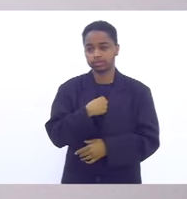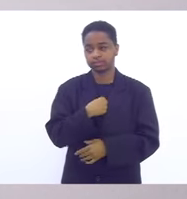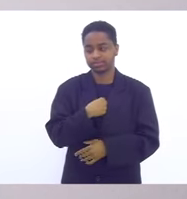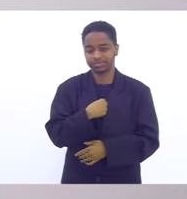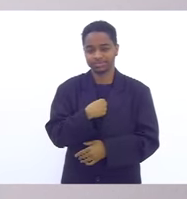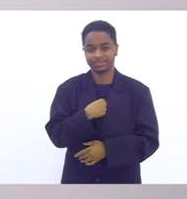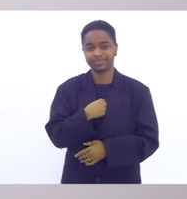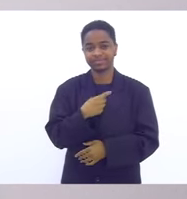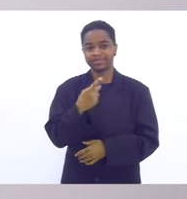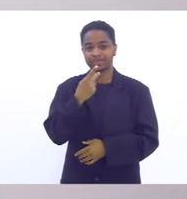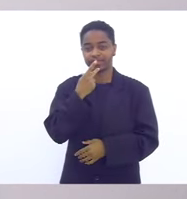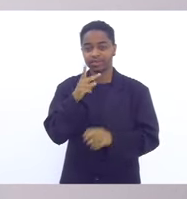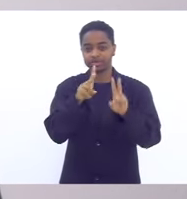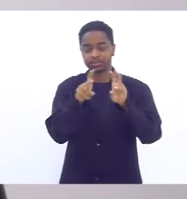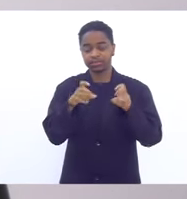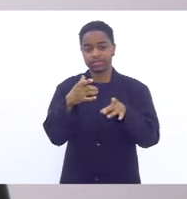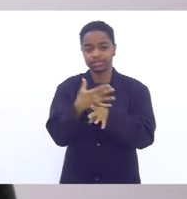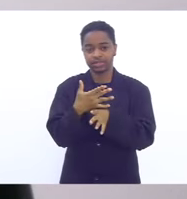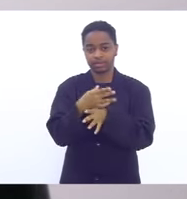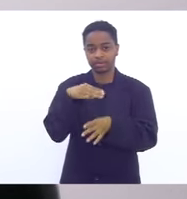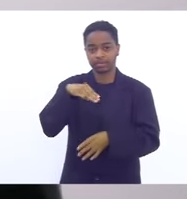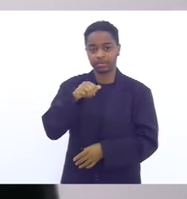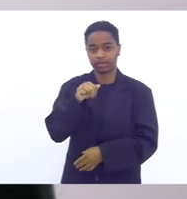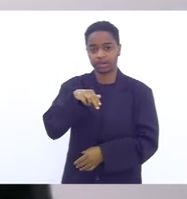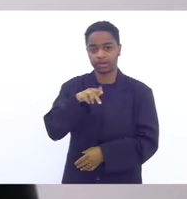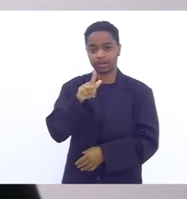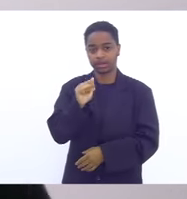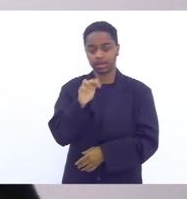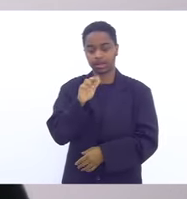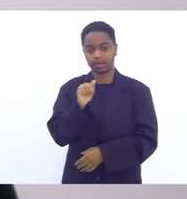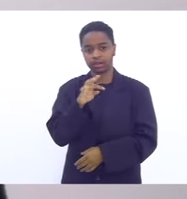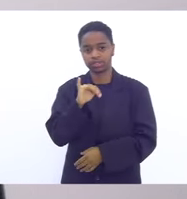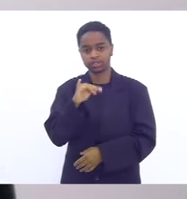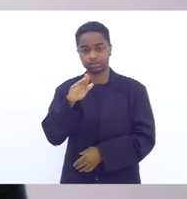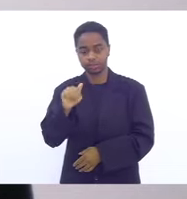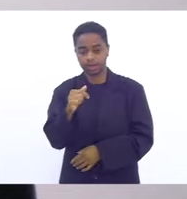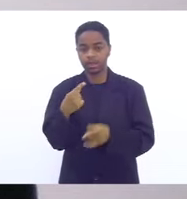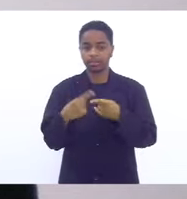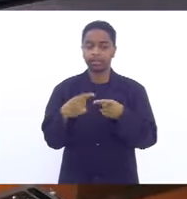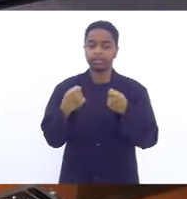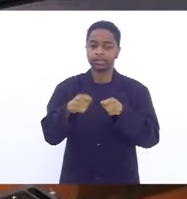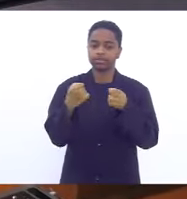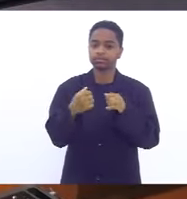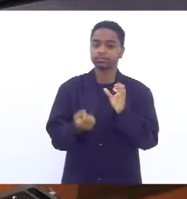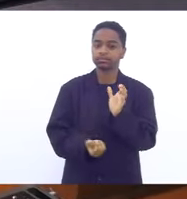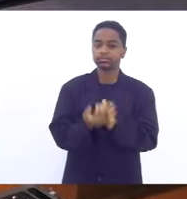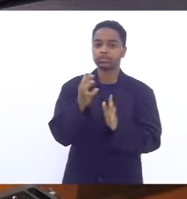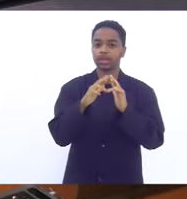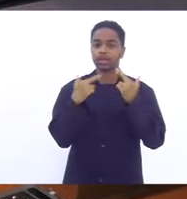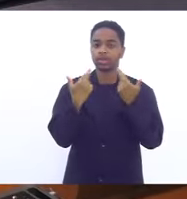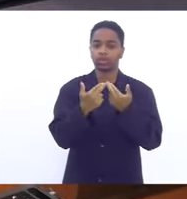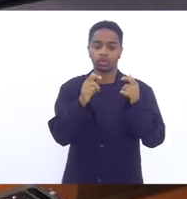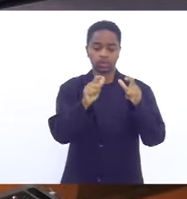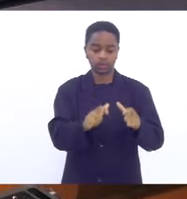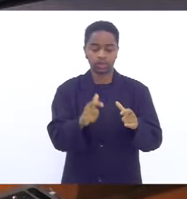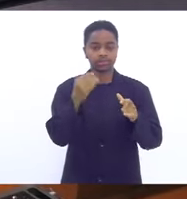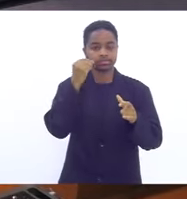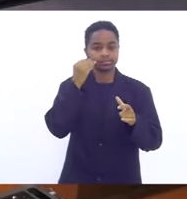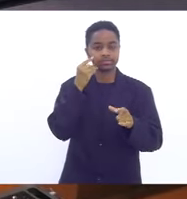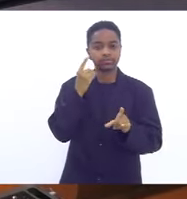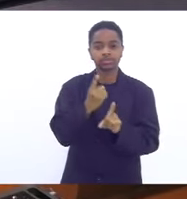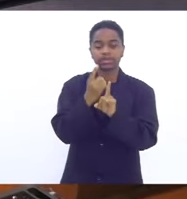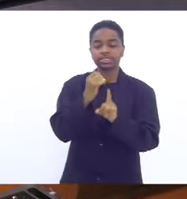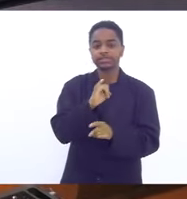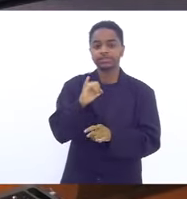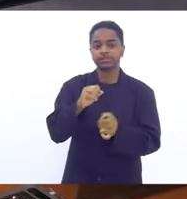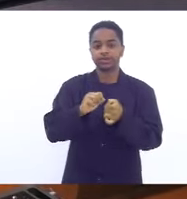cidade, o município de Mangaratiba, presidente Rodrigo Amorim, para estar fazendo uma audiência pública local. Acredito que a Célia também vai querer fazer em Angra. Eu